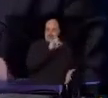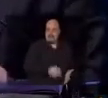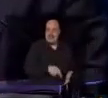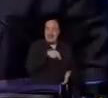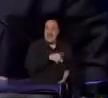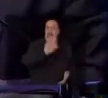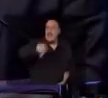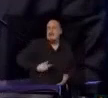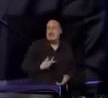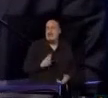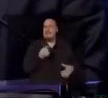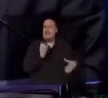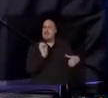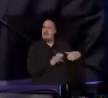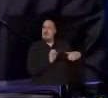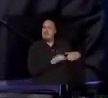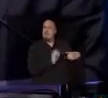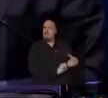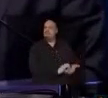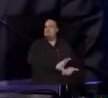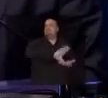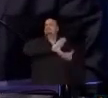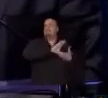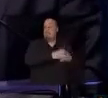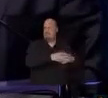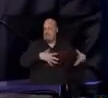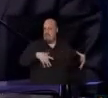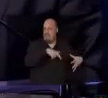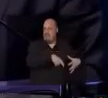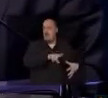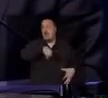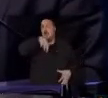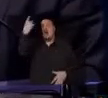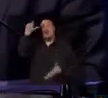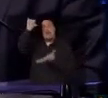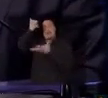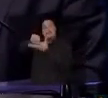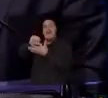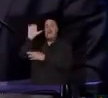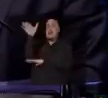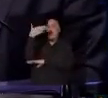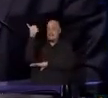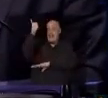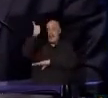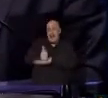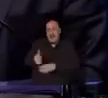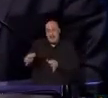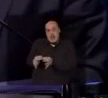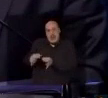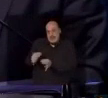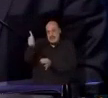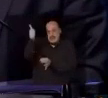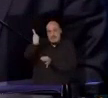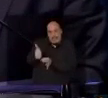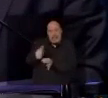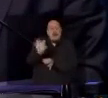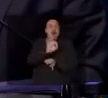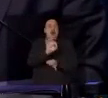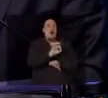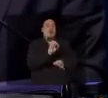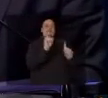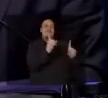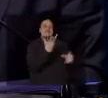bom E aí às vezes ele vai optar por um governo de esquerda ou um governo de direita porque as promessas elas são levianas